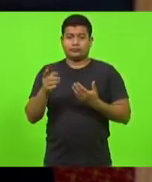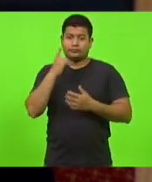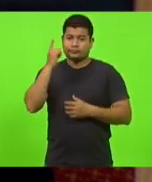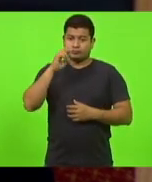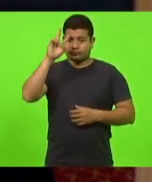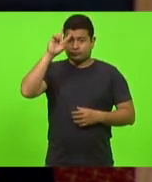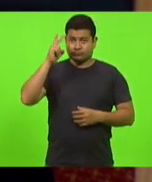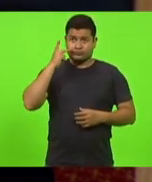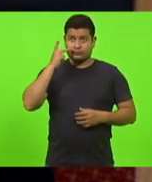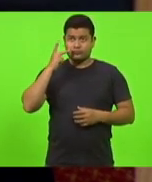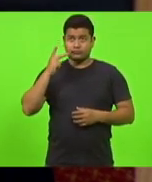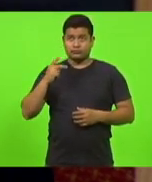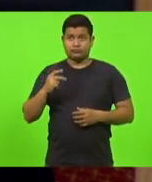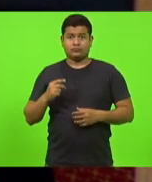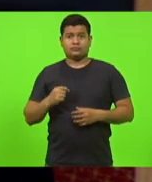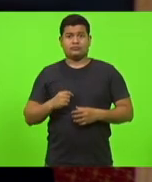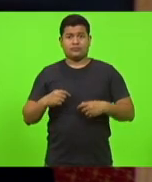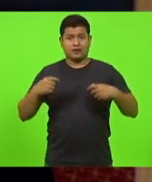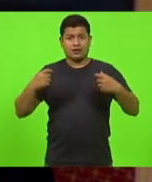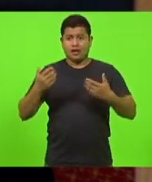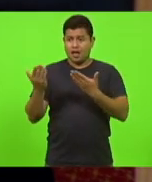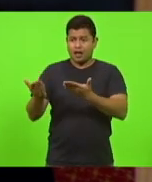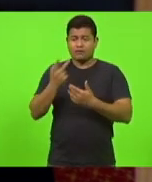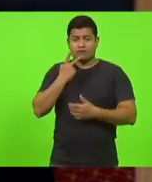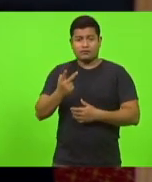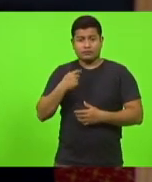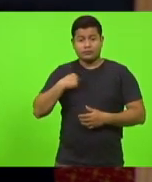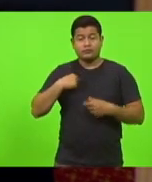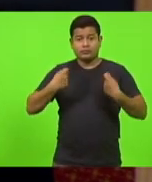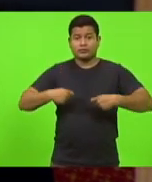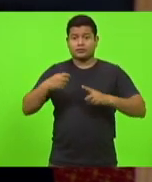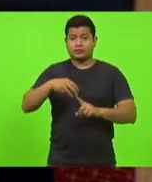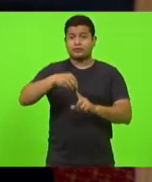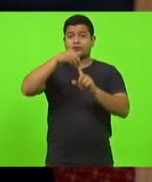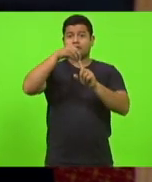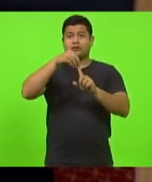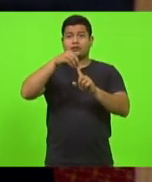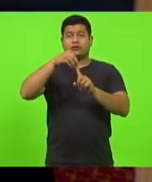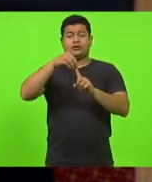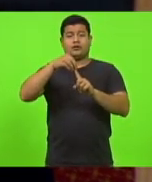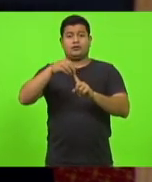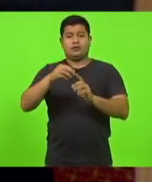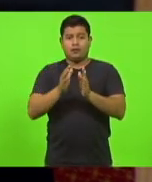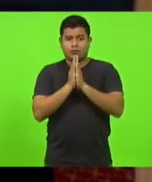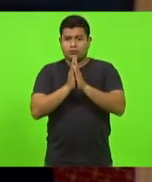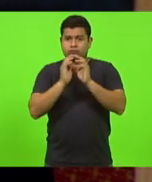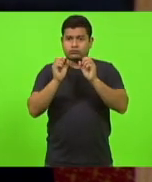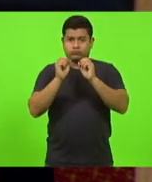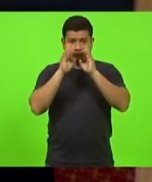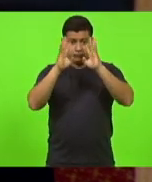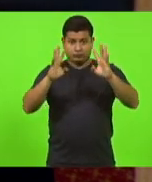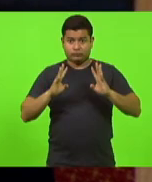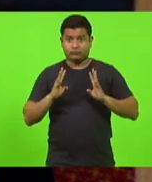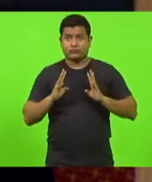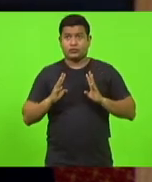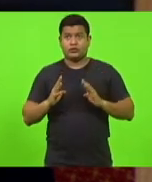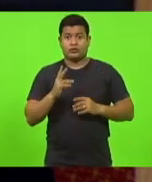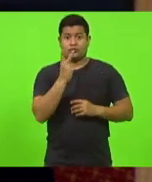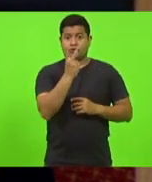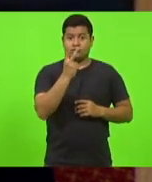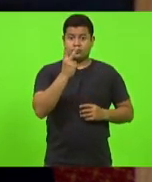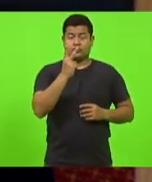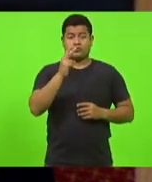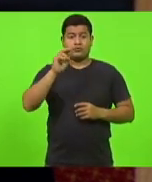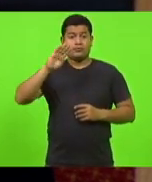uma coisa que eu faço questão de destacar. Escutem bem isso aí, plenário. 2 bilhões é o